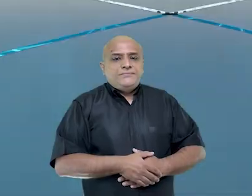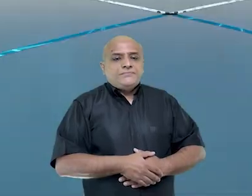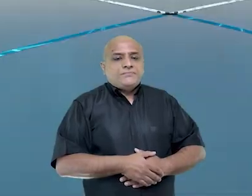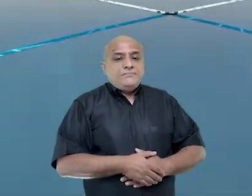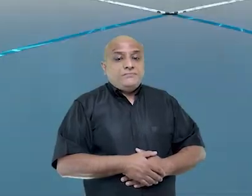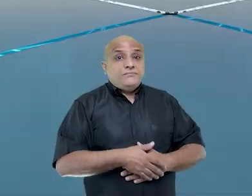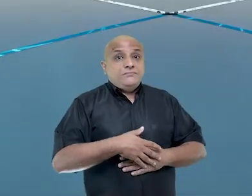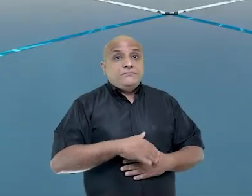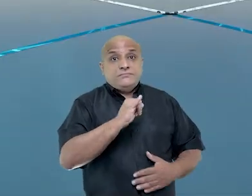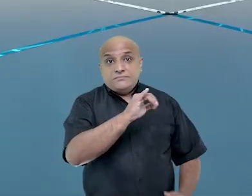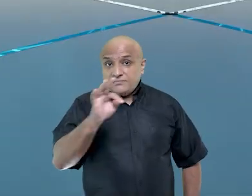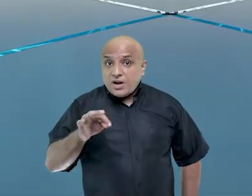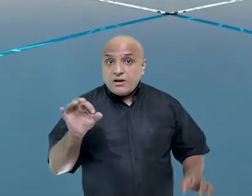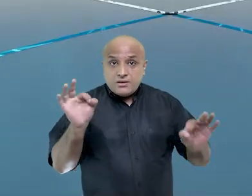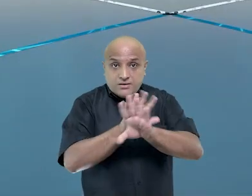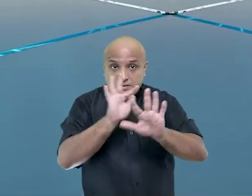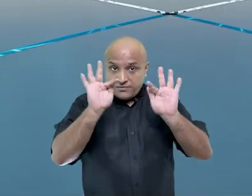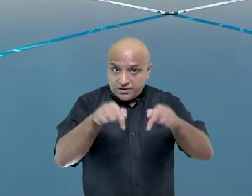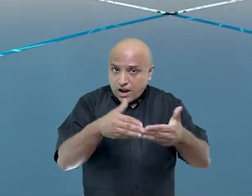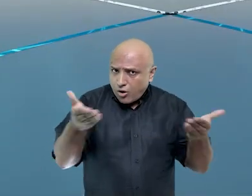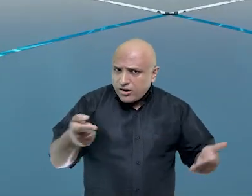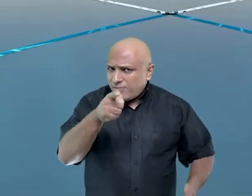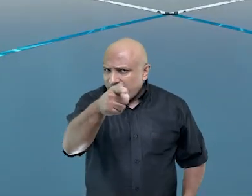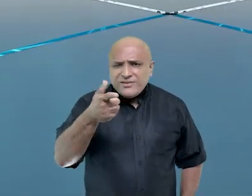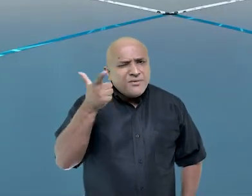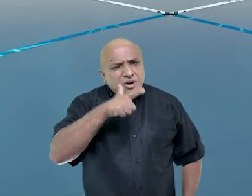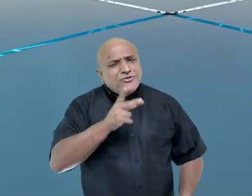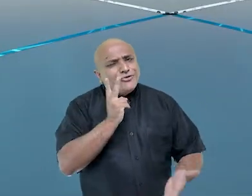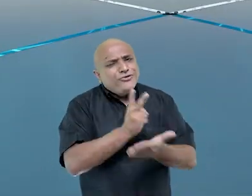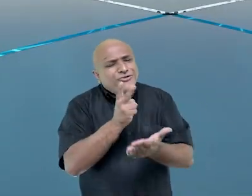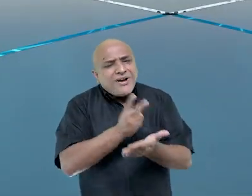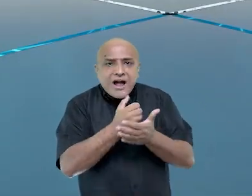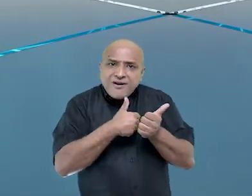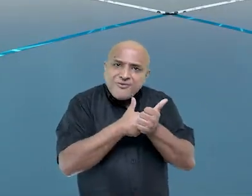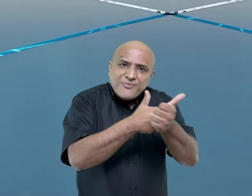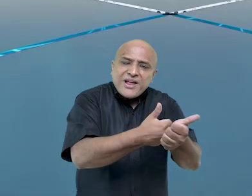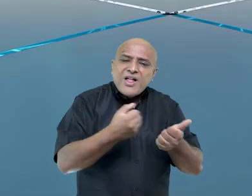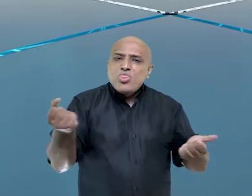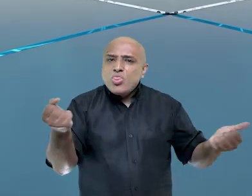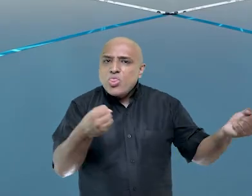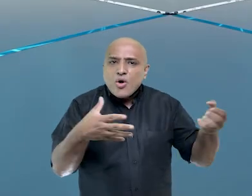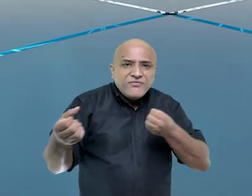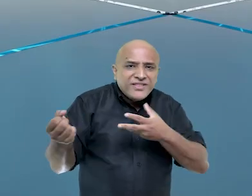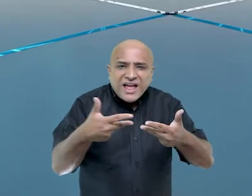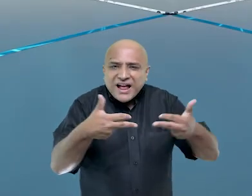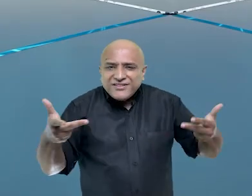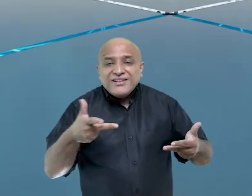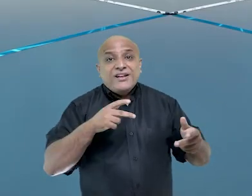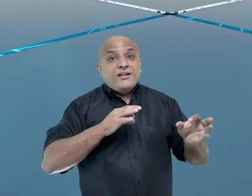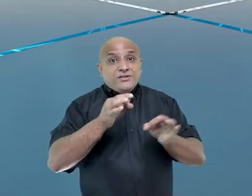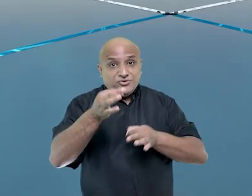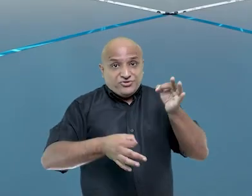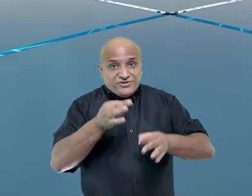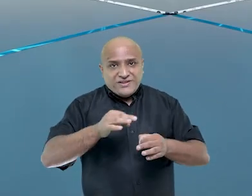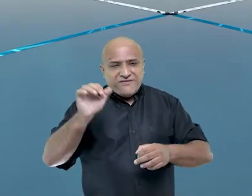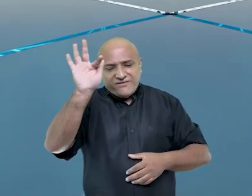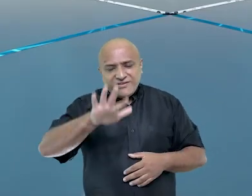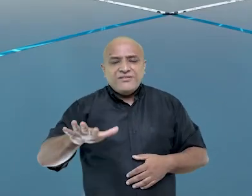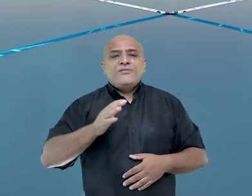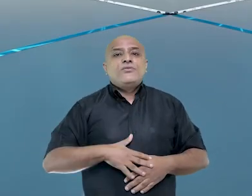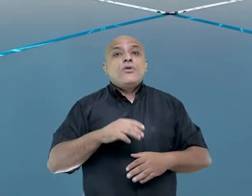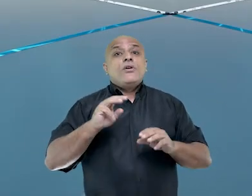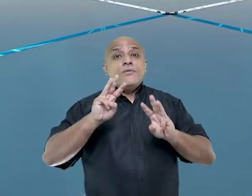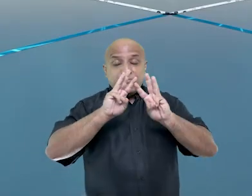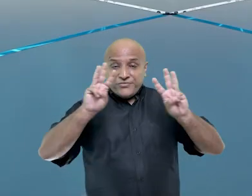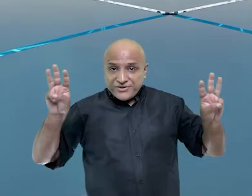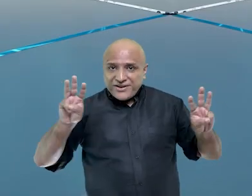O Inteiro Teor termina agora, mas você pode continuar acompanhando as novidades da Justiça Federal no portal do TRF1